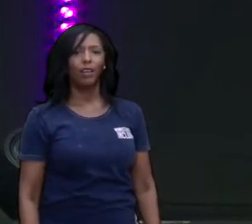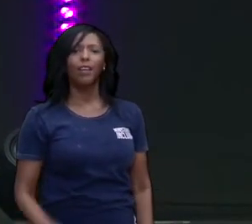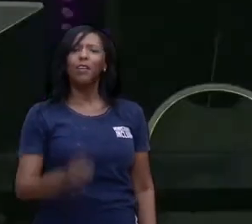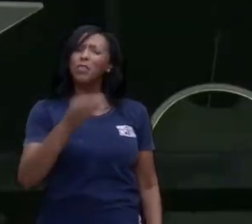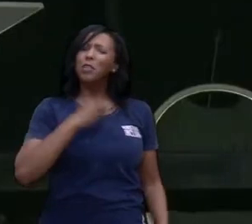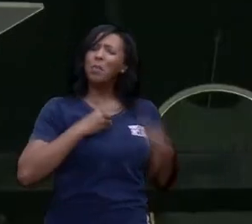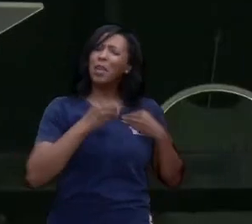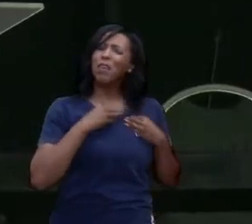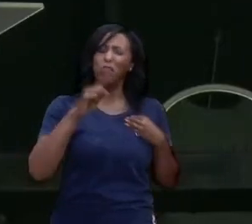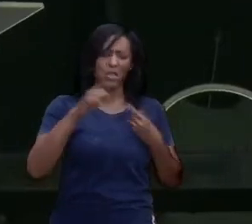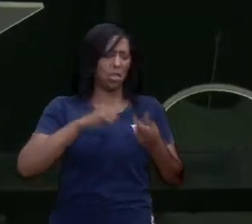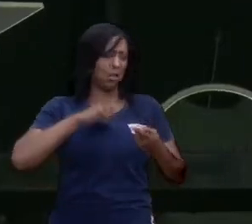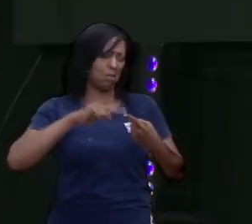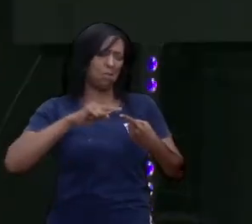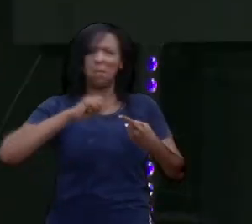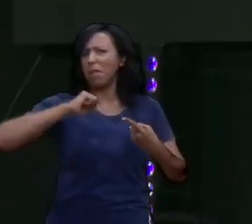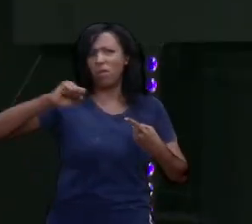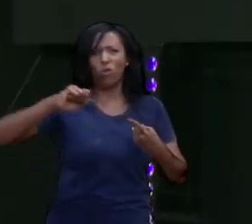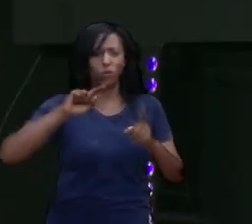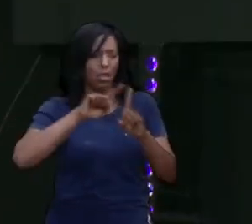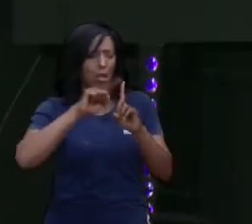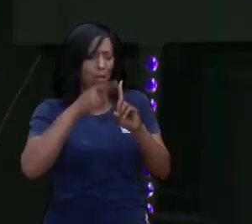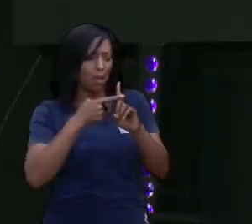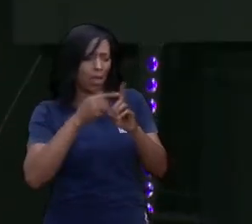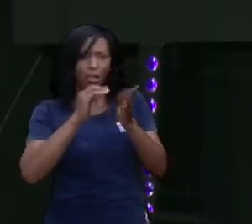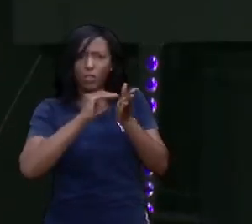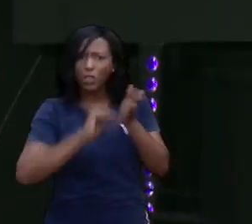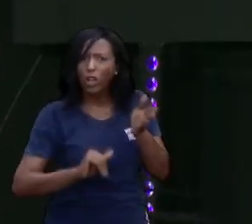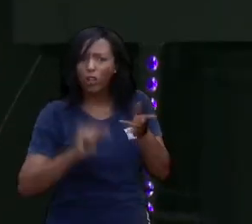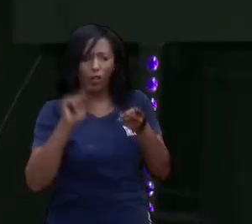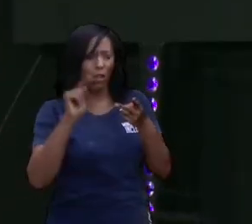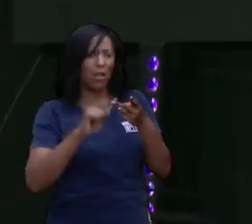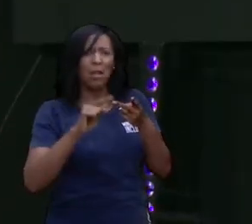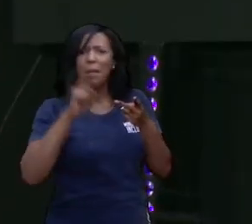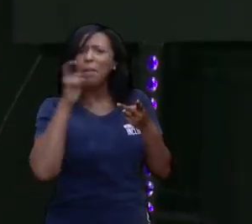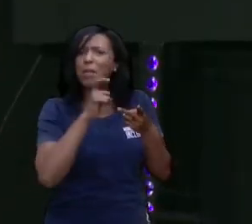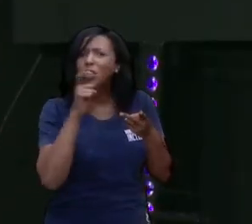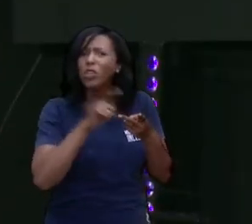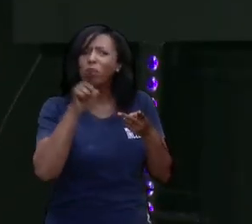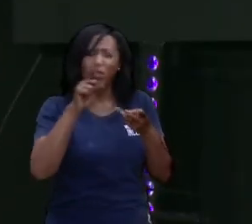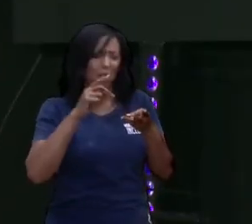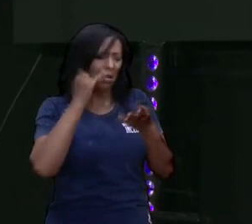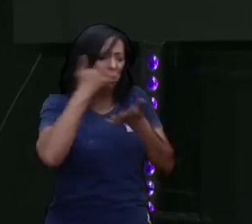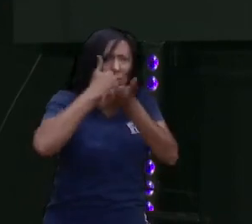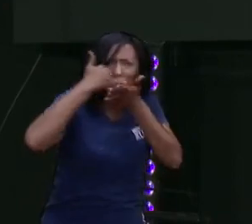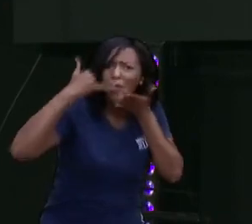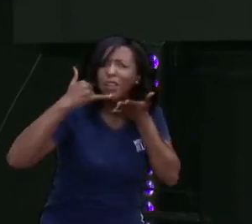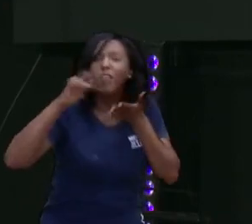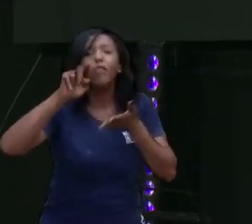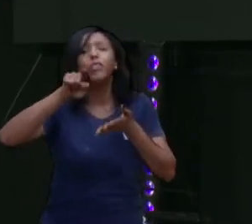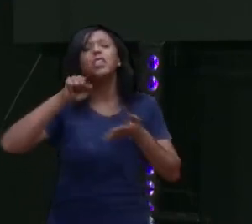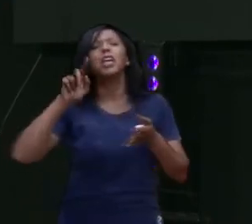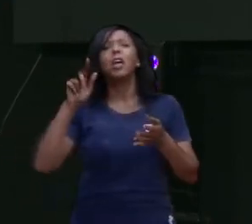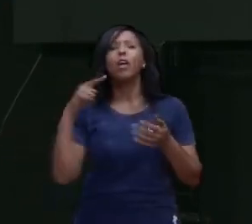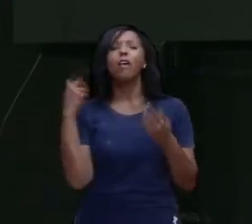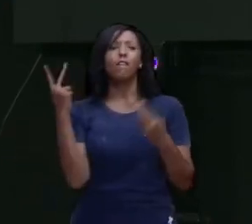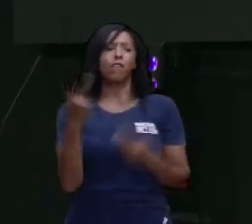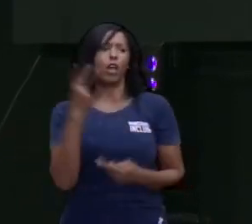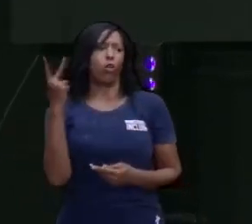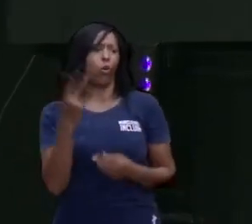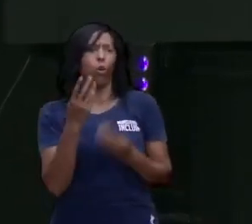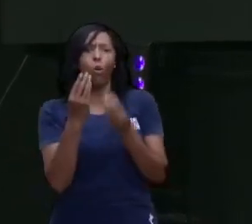e se matou se abortou você mentiu você se drogou você nunca vai ser um crente qualidade uma